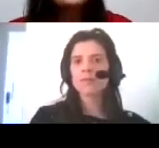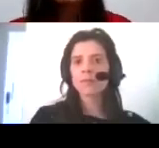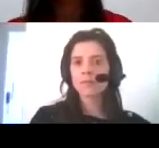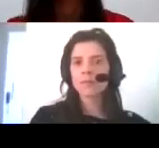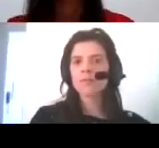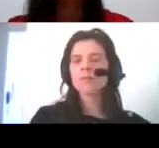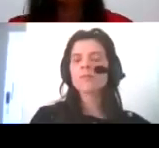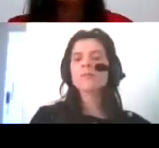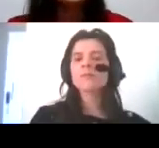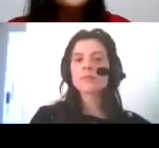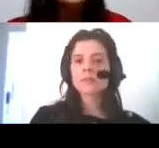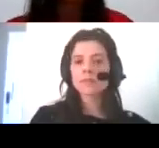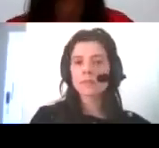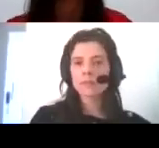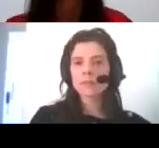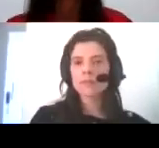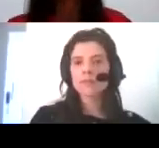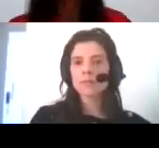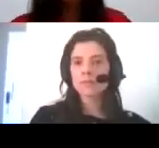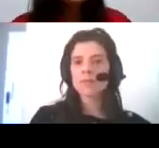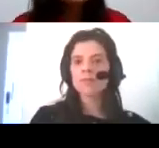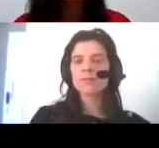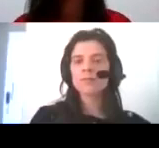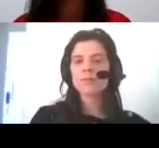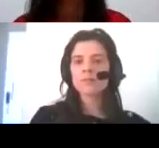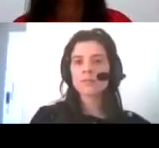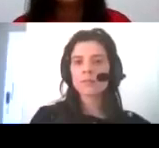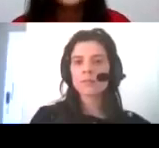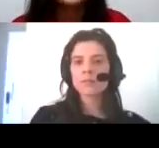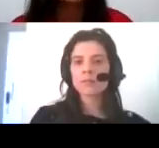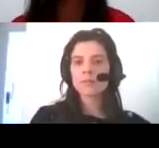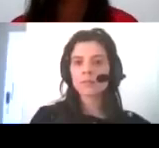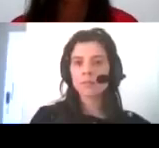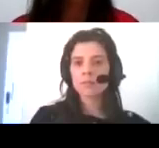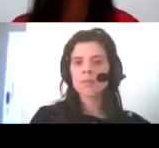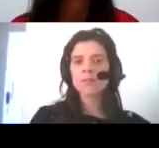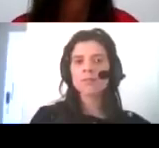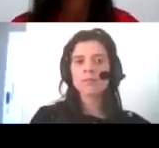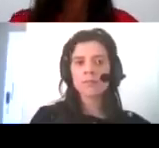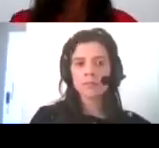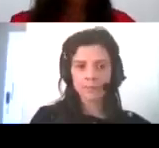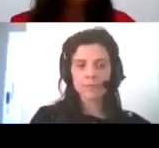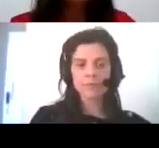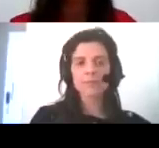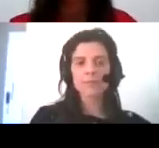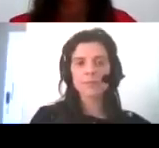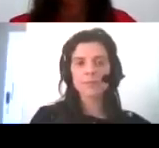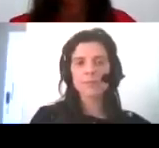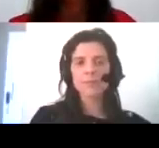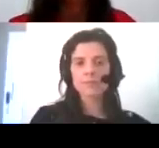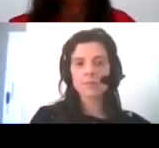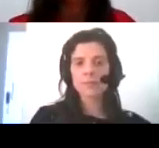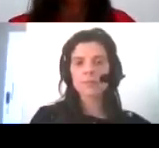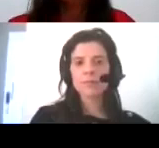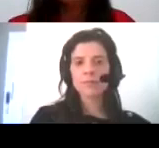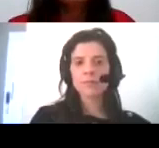somar conhecimento, de somar oportunidades, de somar experiências boas, né? Também tem